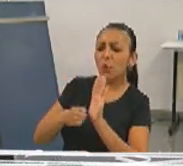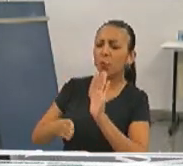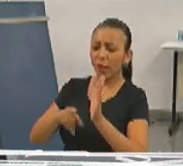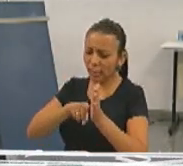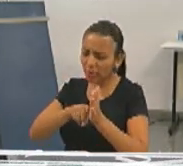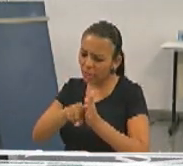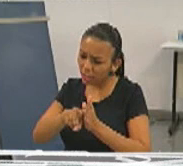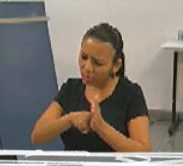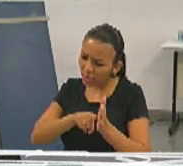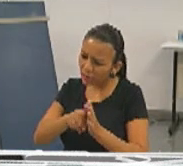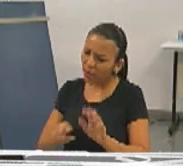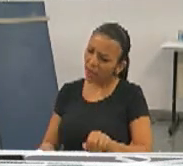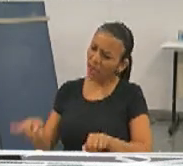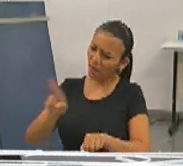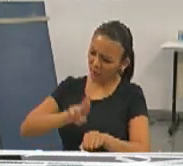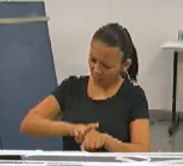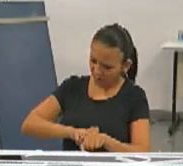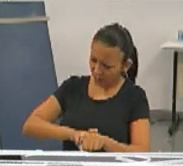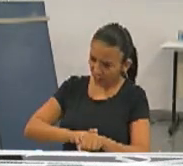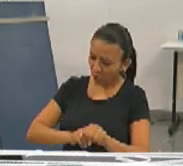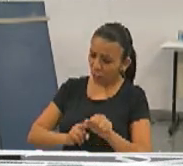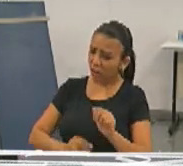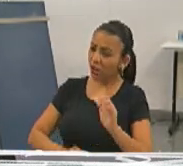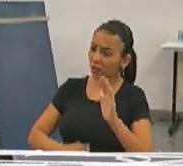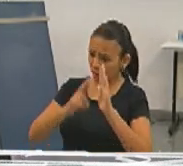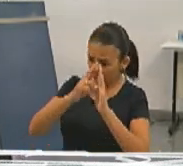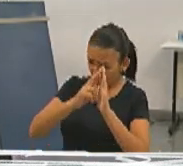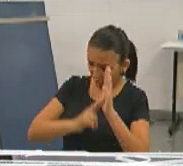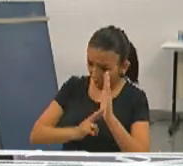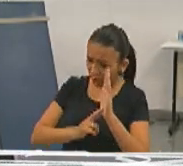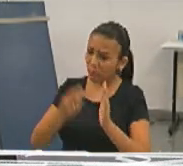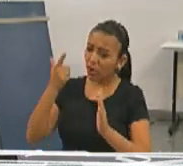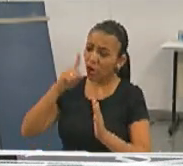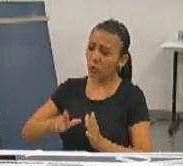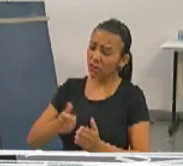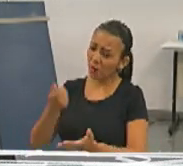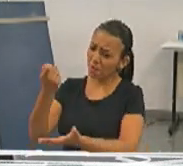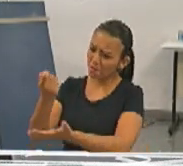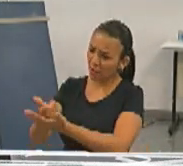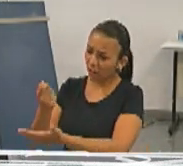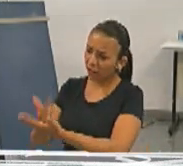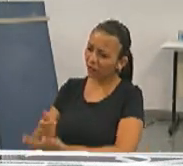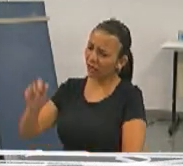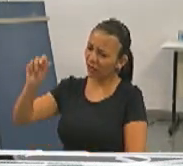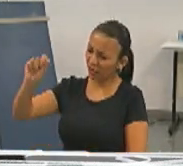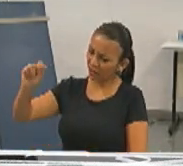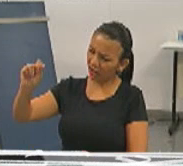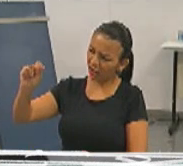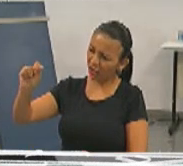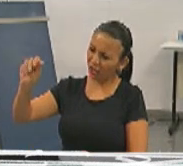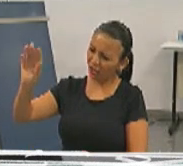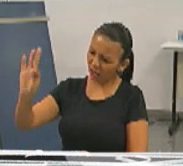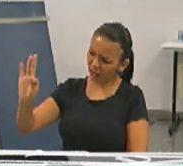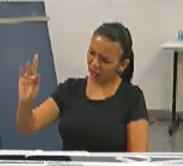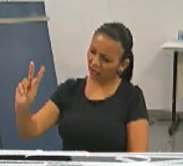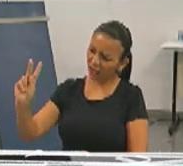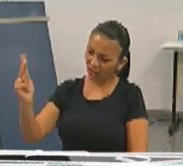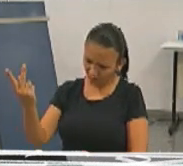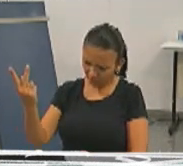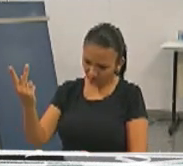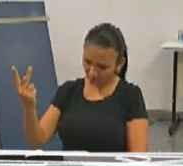e revisão nas normas para a realização do pagamento das APHs para o corpo de enfermagem do